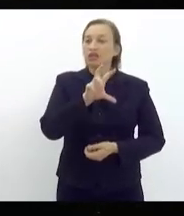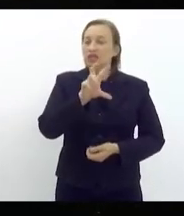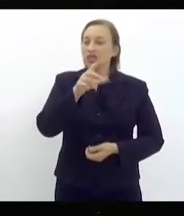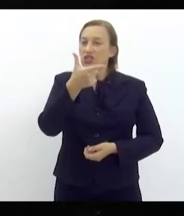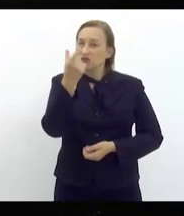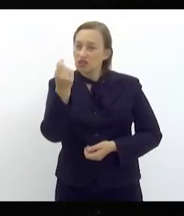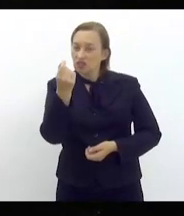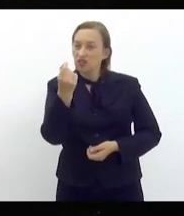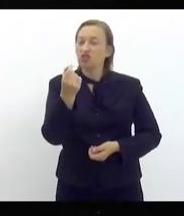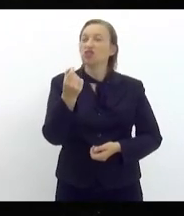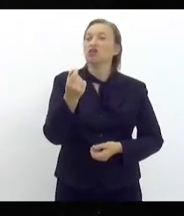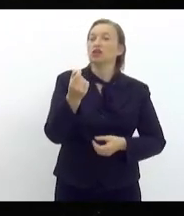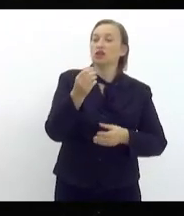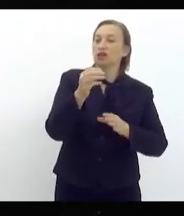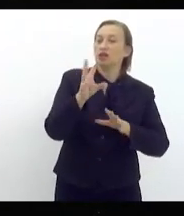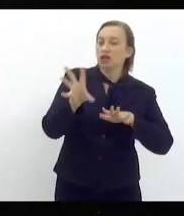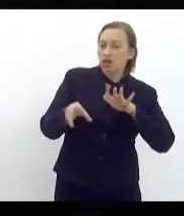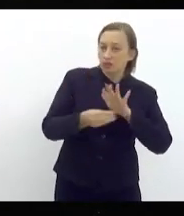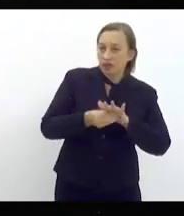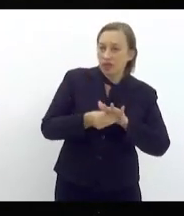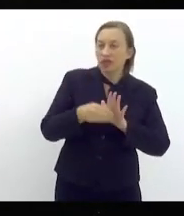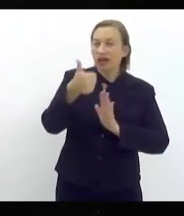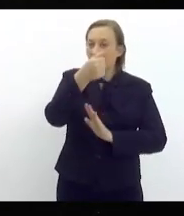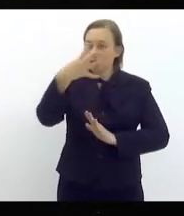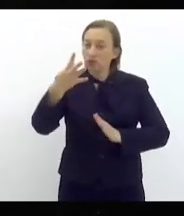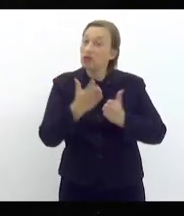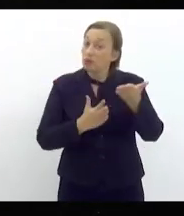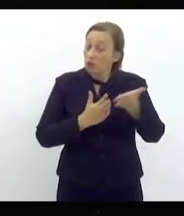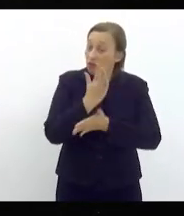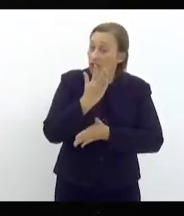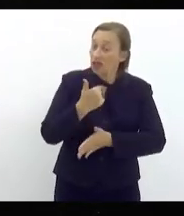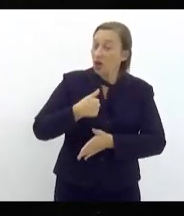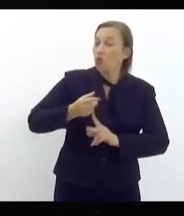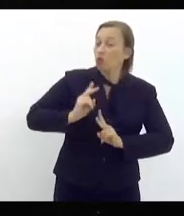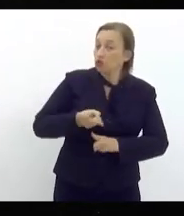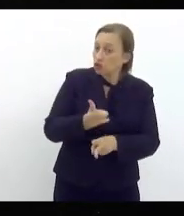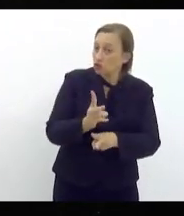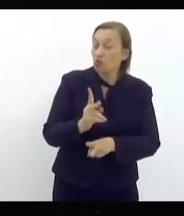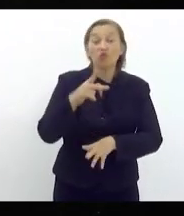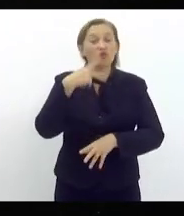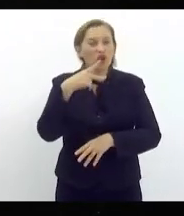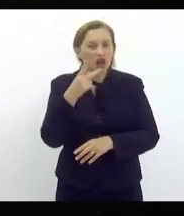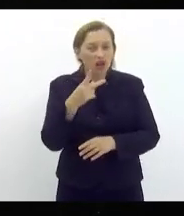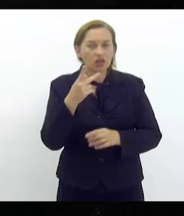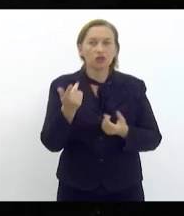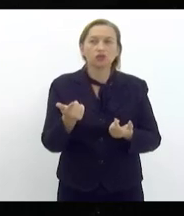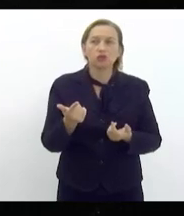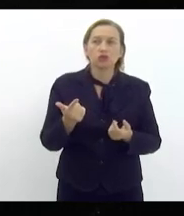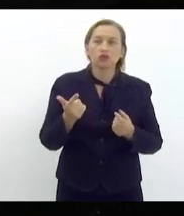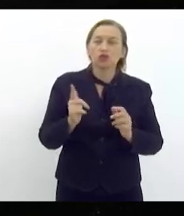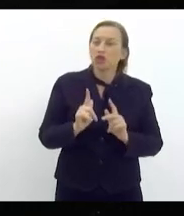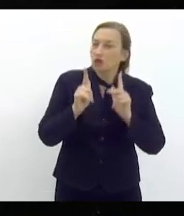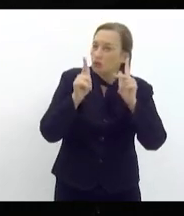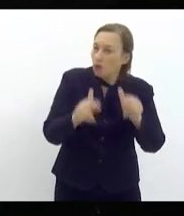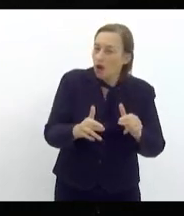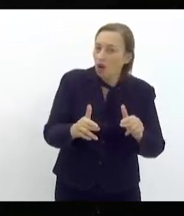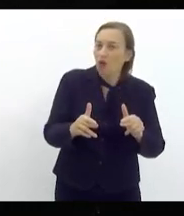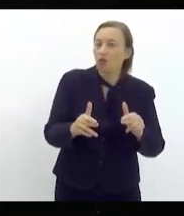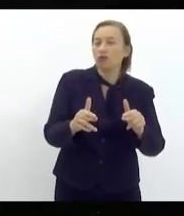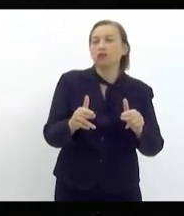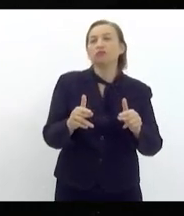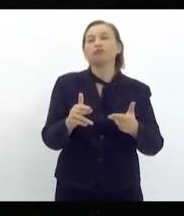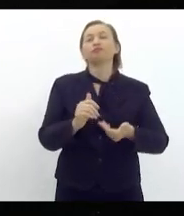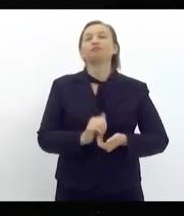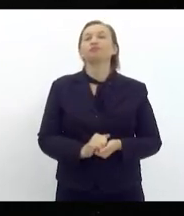14 emendas foram aprovadas. Eu continuo batendo na mesma tecla, com o mesmo tom da